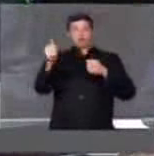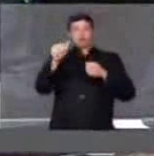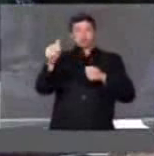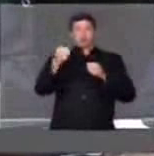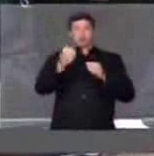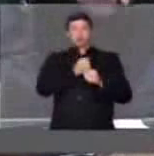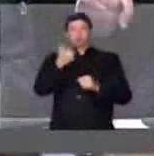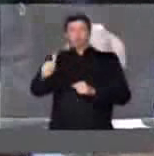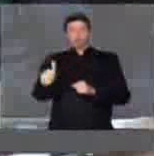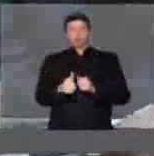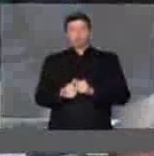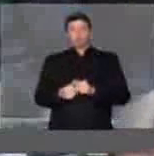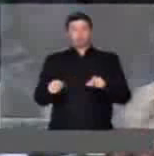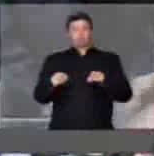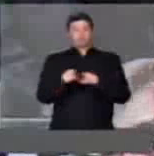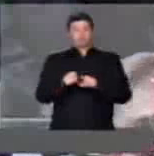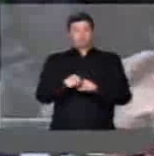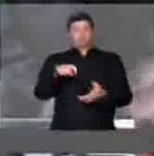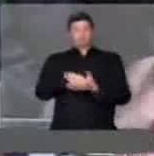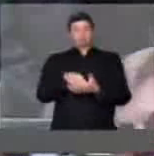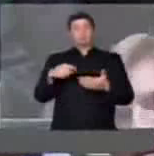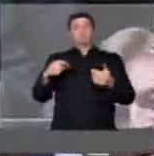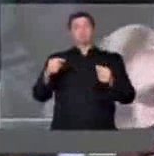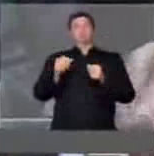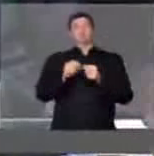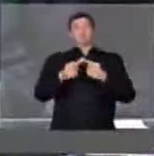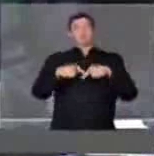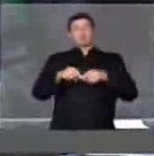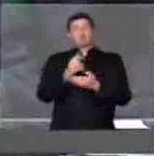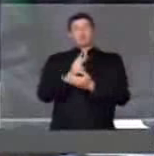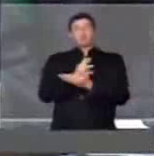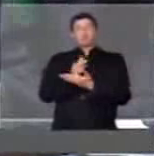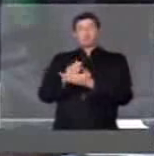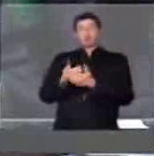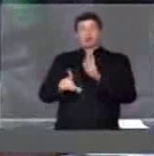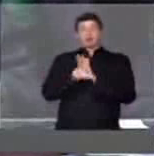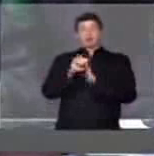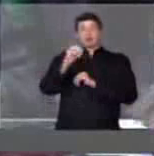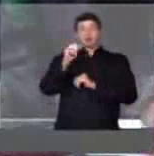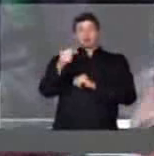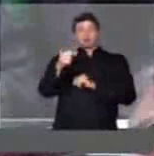11, item 11, e da contratação ilegal de operações de crédito, Lei